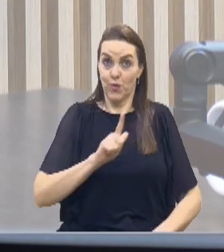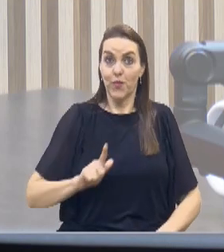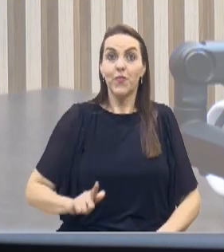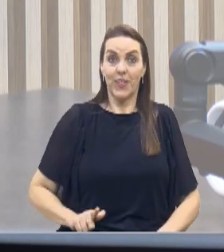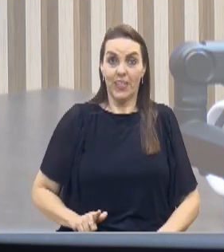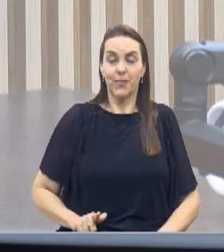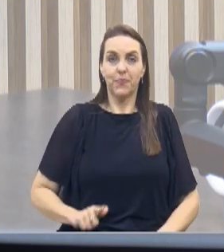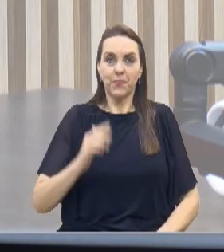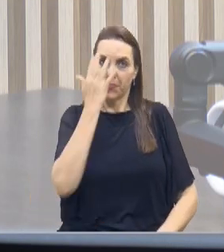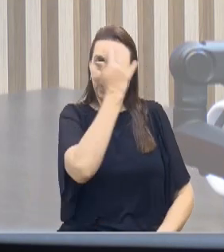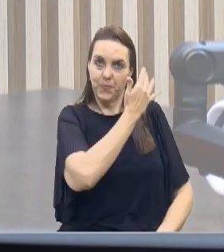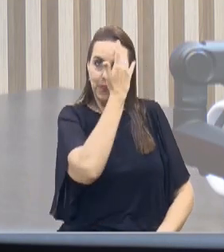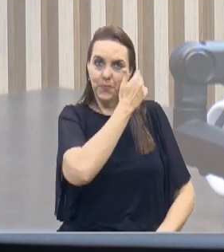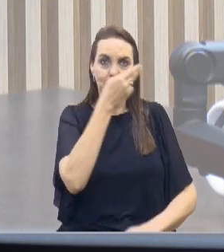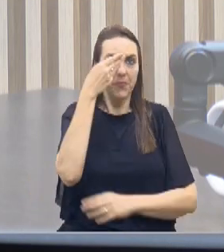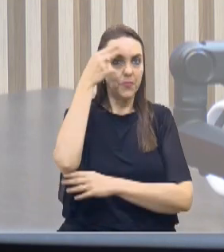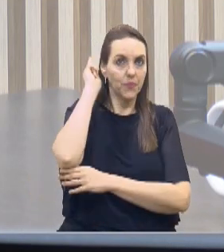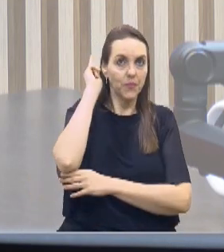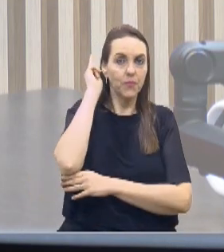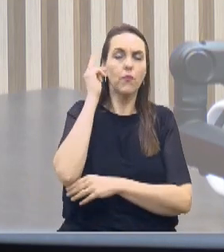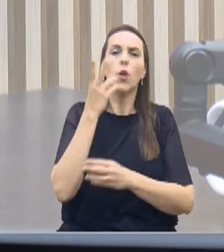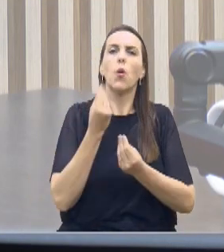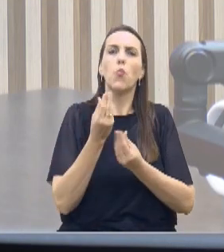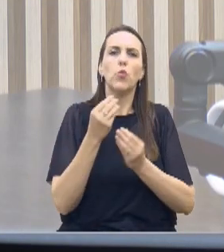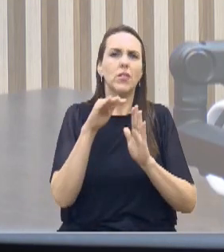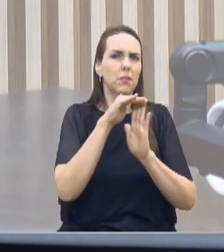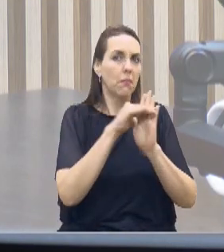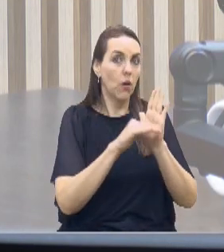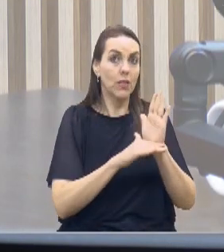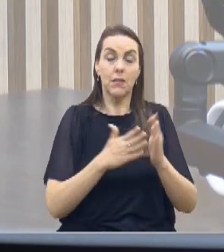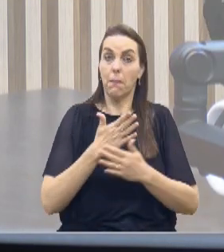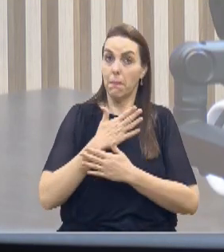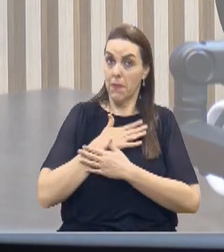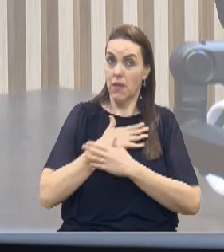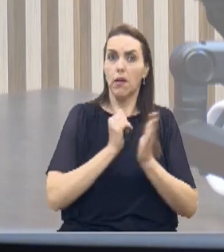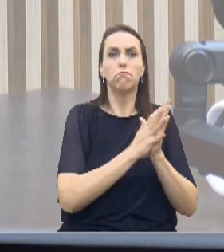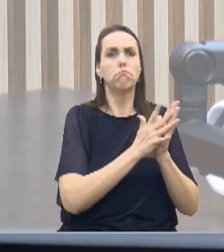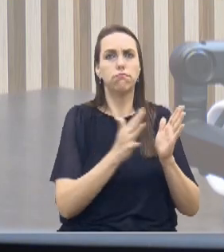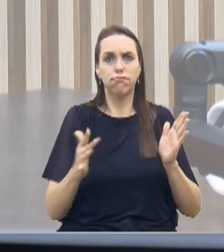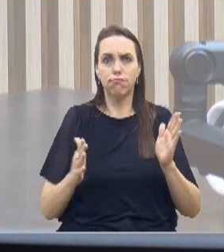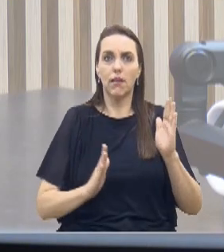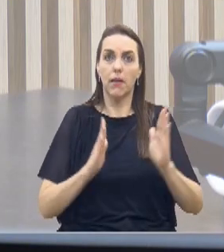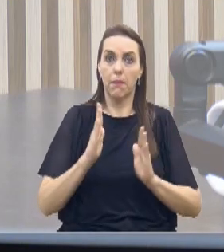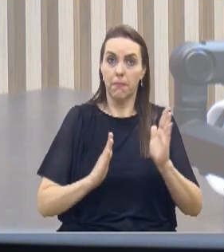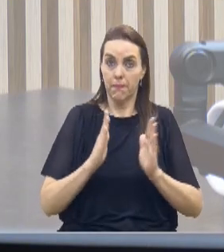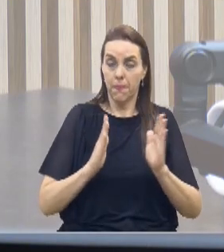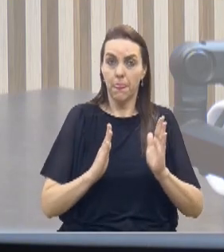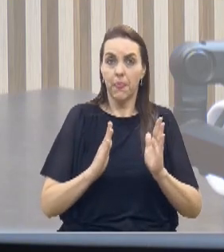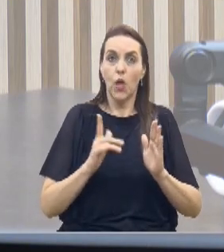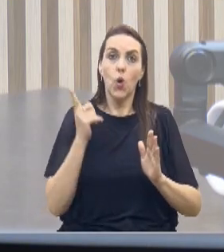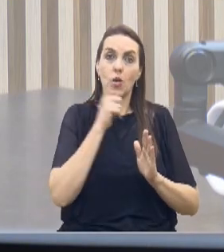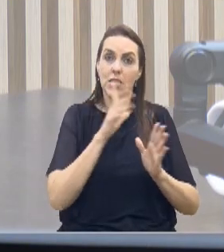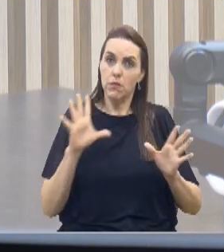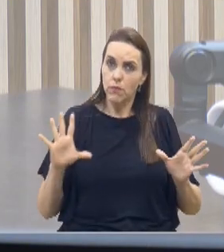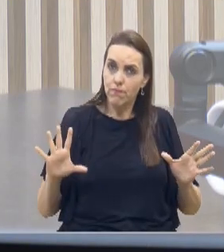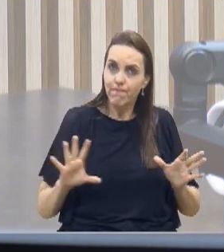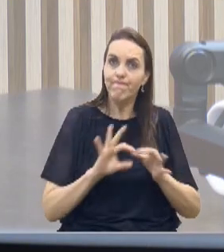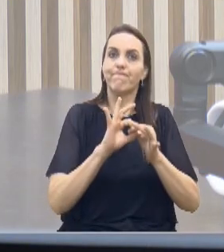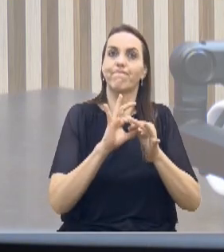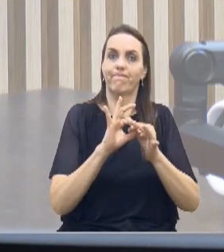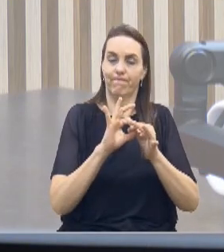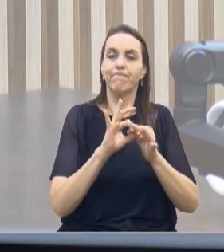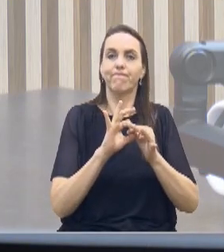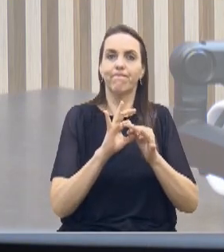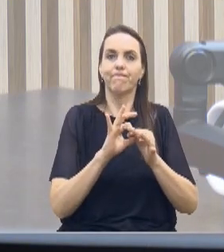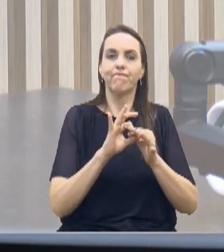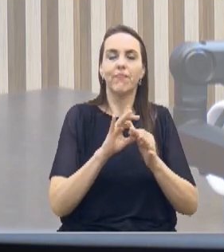governo Adiló Nespolo, muitas pautas minhas ao longo desse mandato a gente conseguiu juntar, né, quando era Adiló